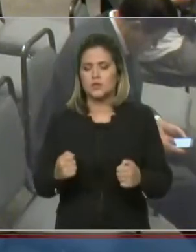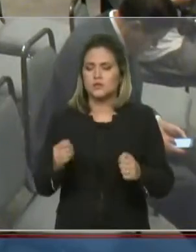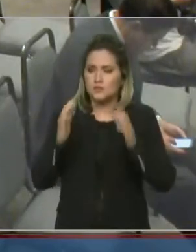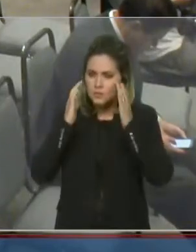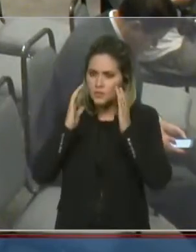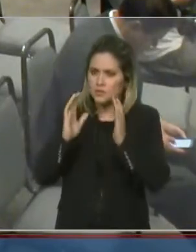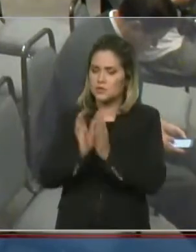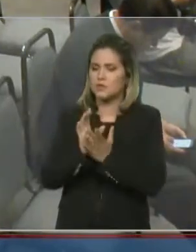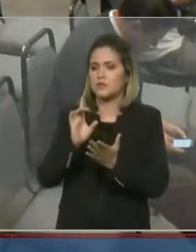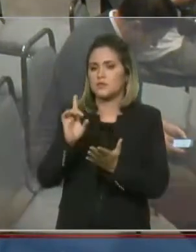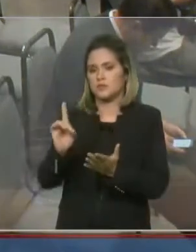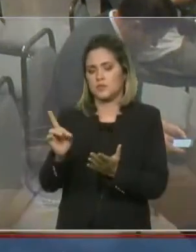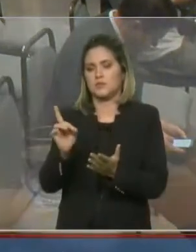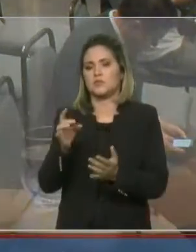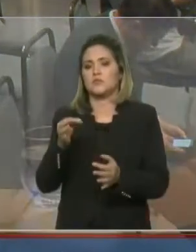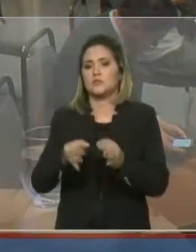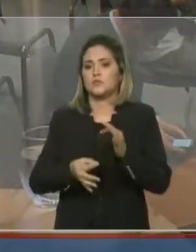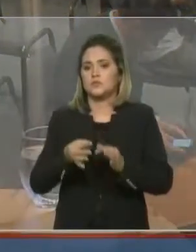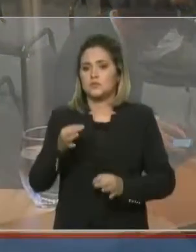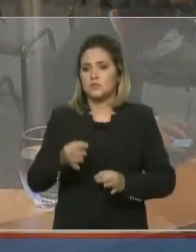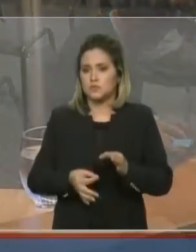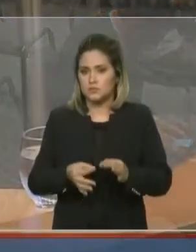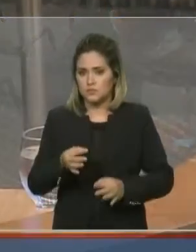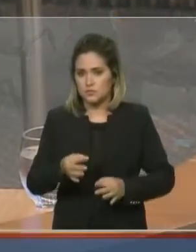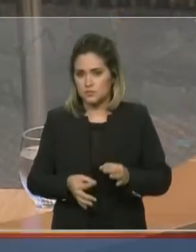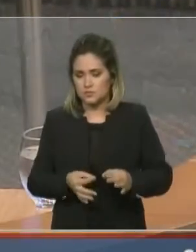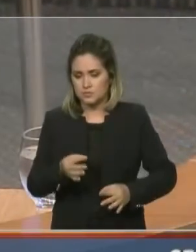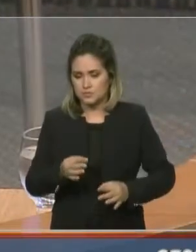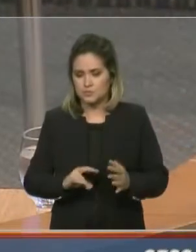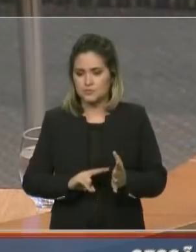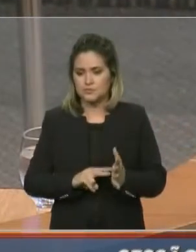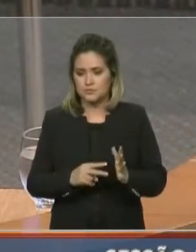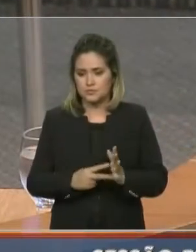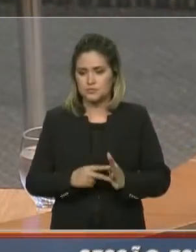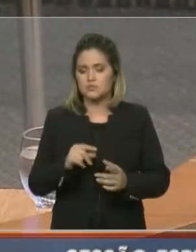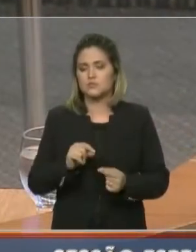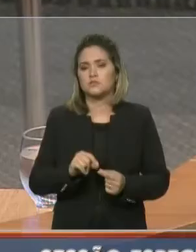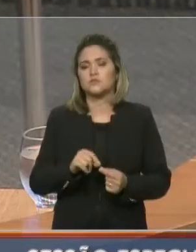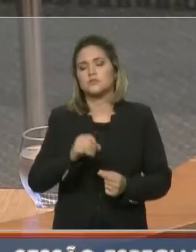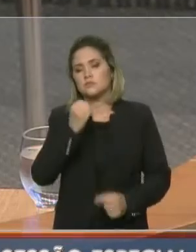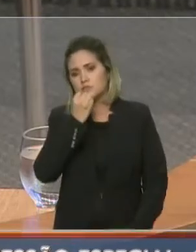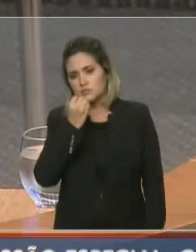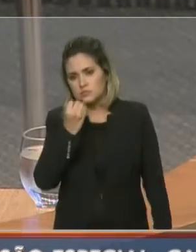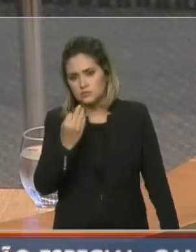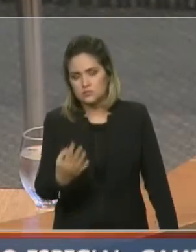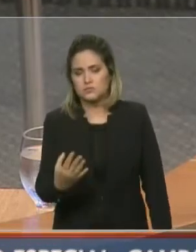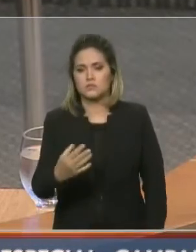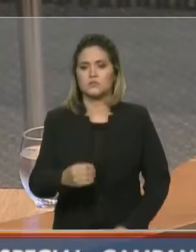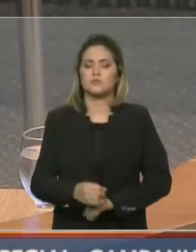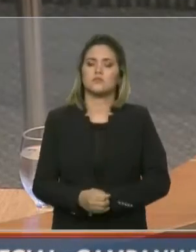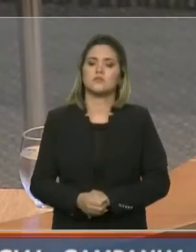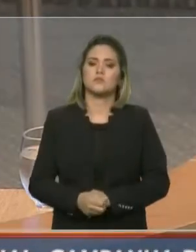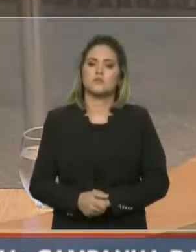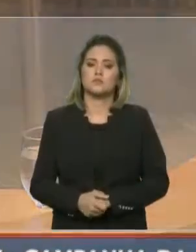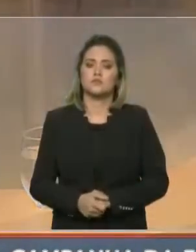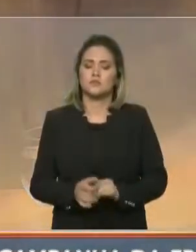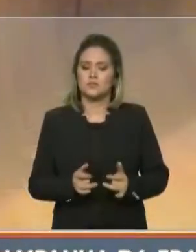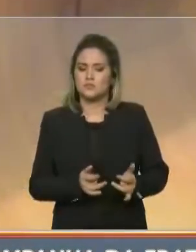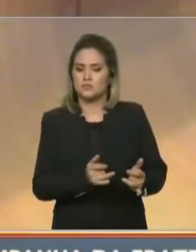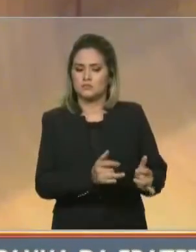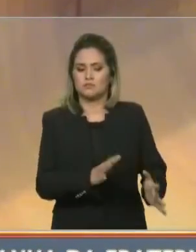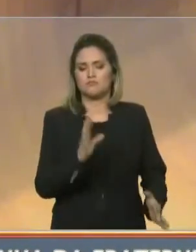na Sagrada Escritura significa fazer o bem, portanto, e afastar-se do